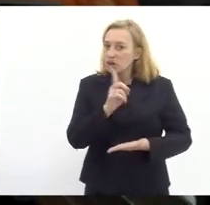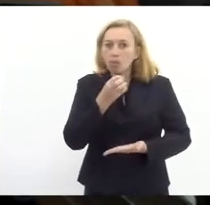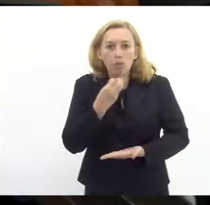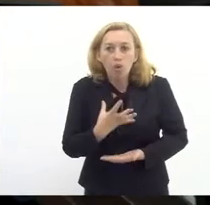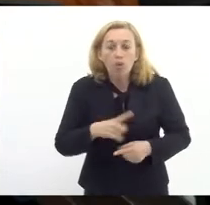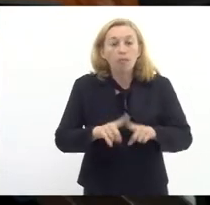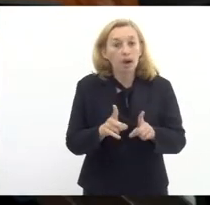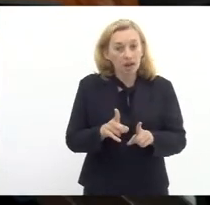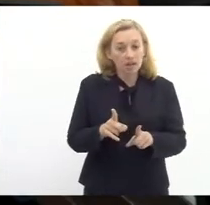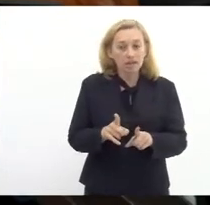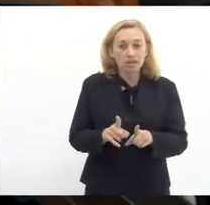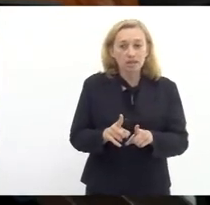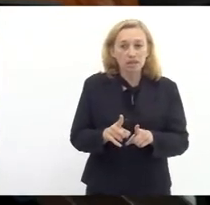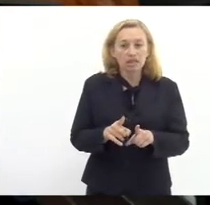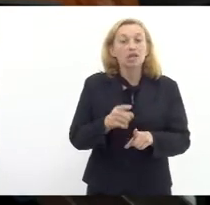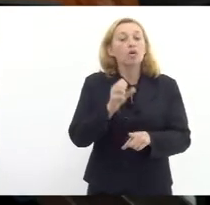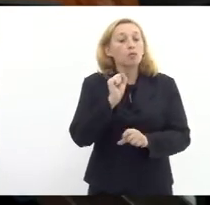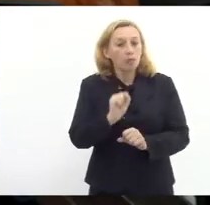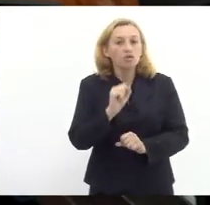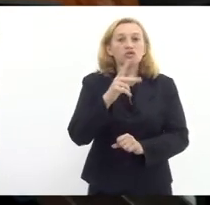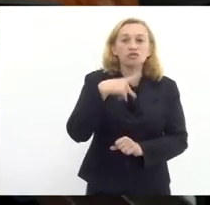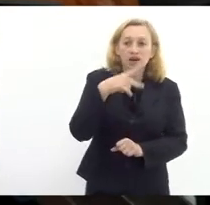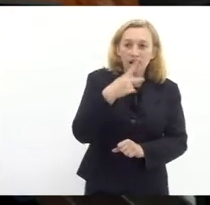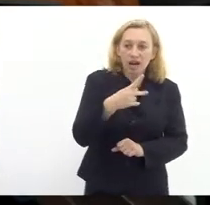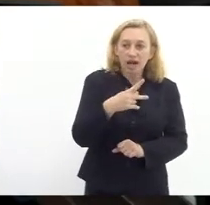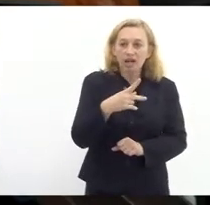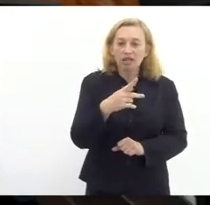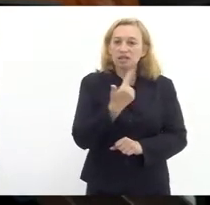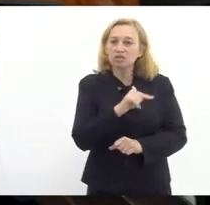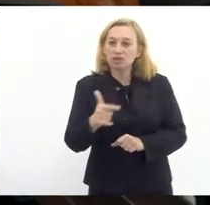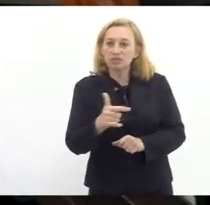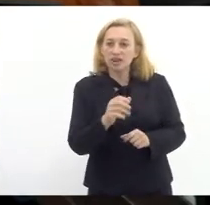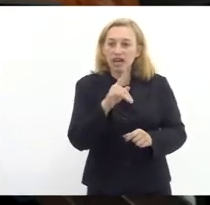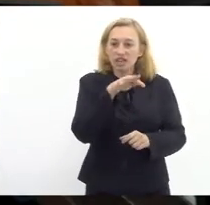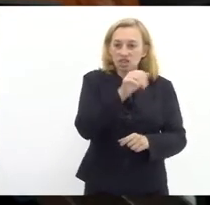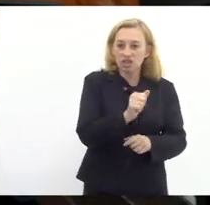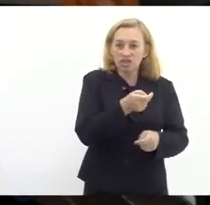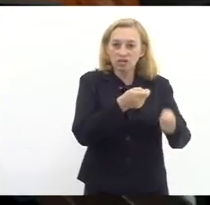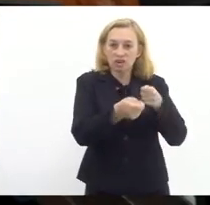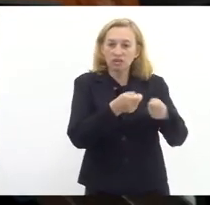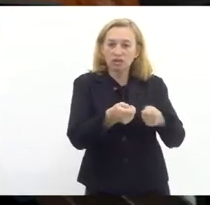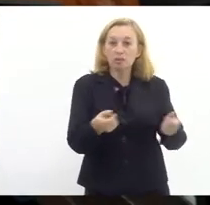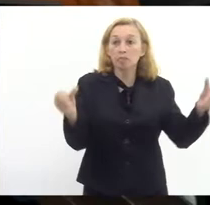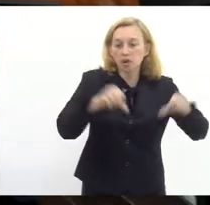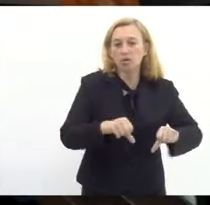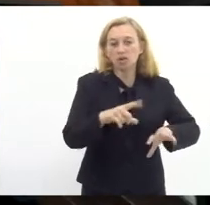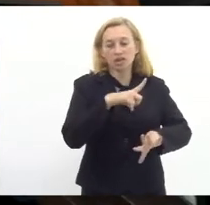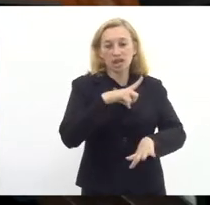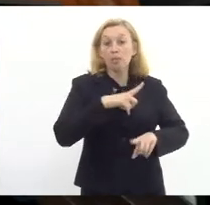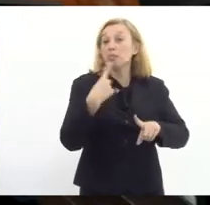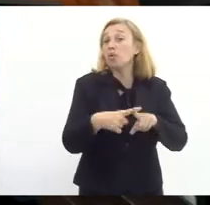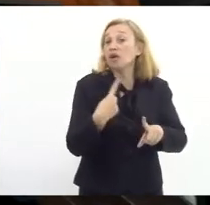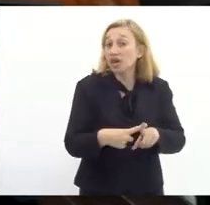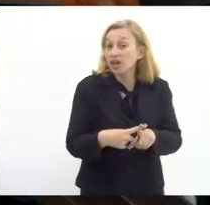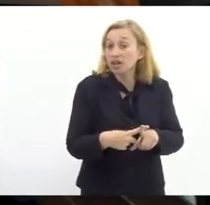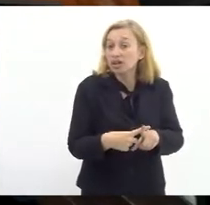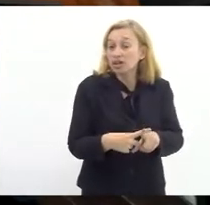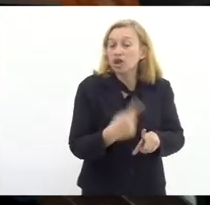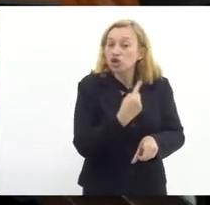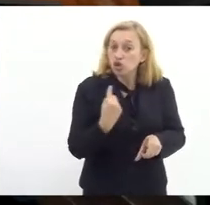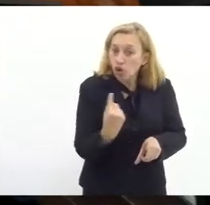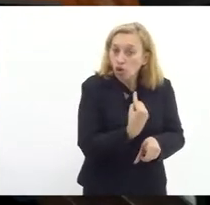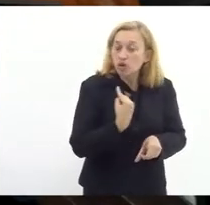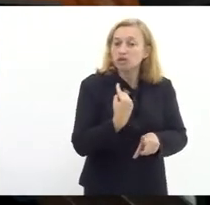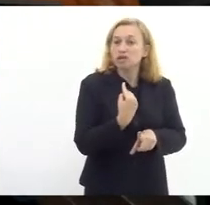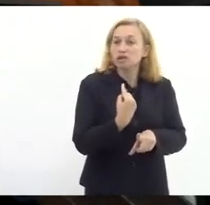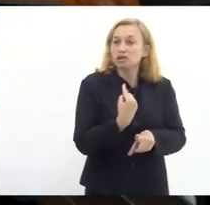eu acredito e eu posso afirmar que sem a agência reguladora eu tenho certeza que estaria muito pior. Porque a gente